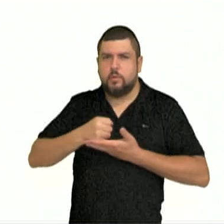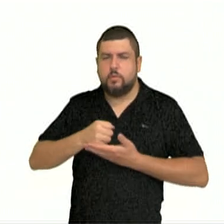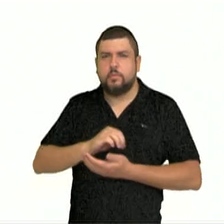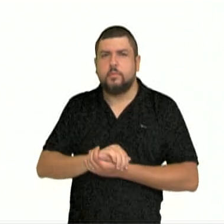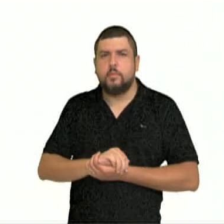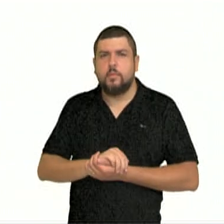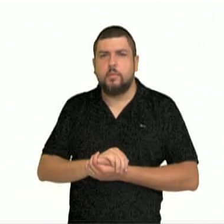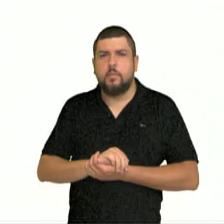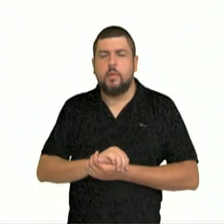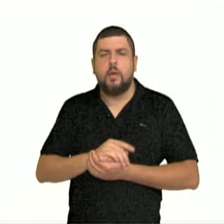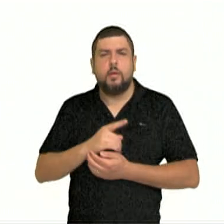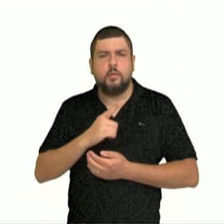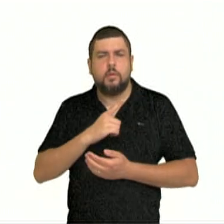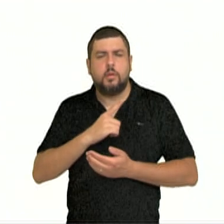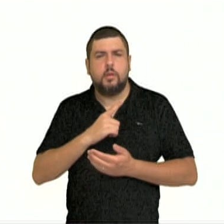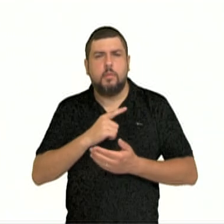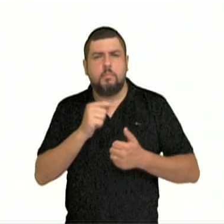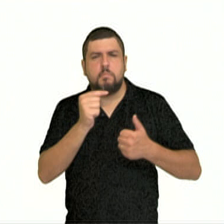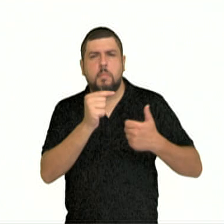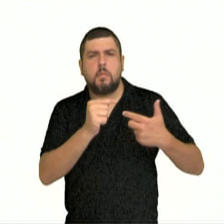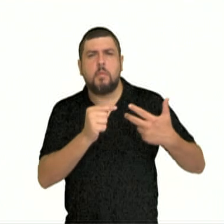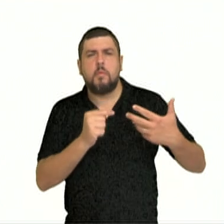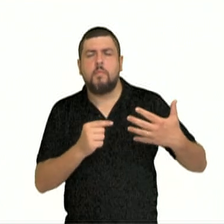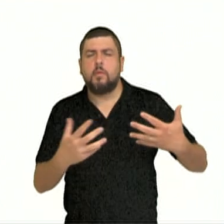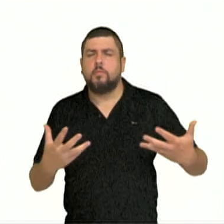dito acerca das belezas deste filme.